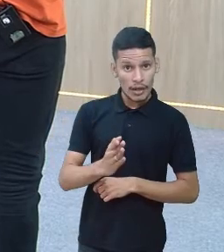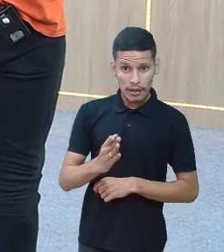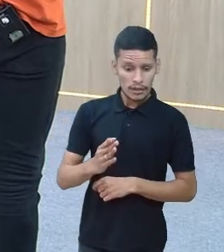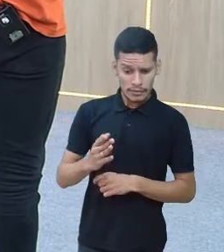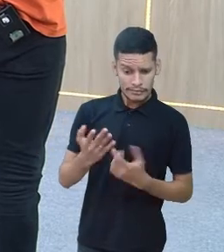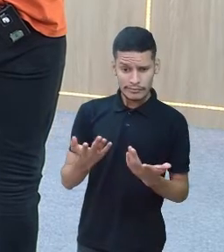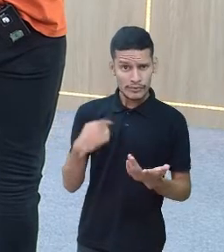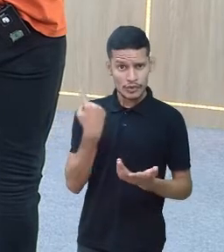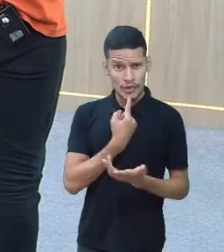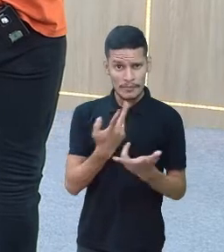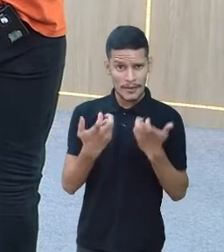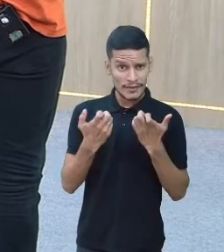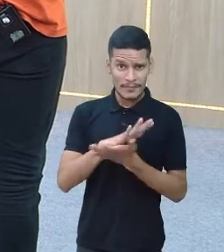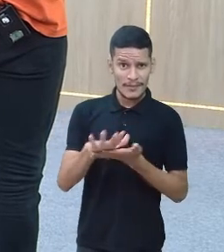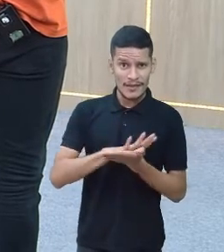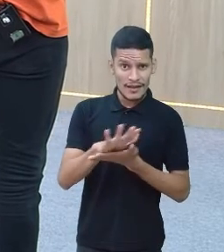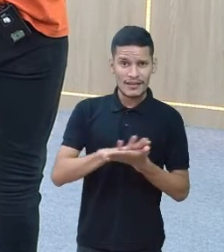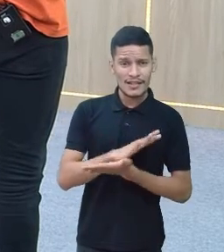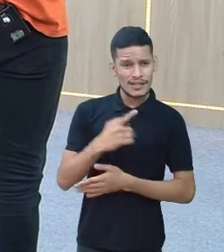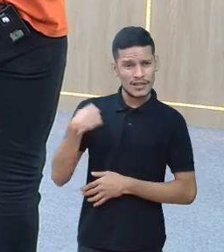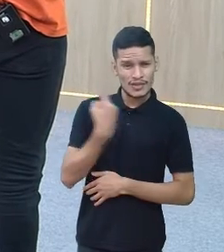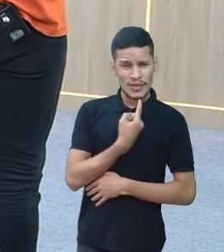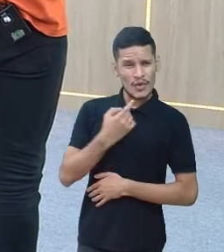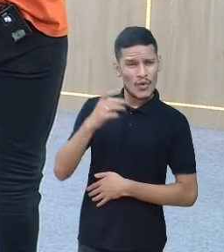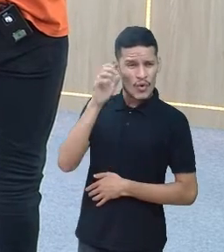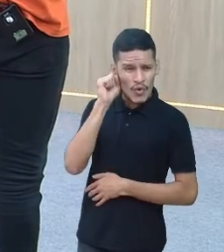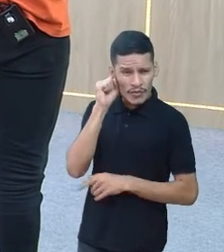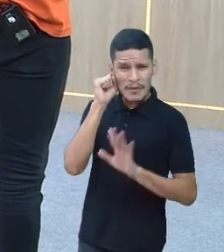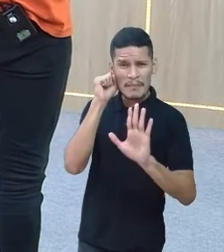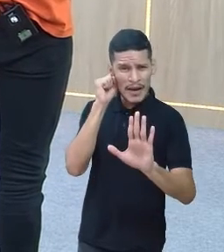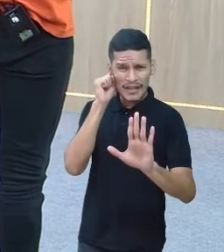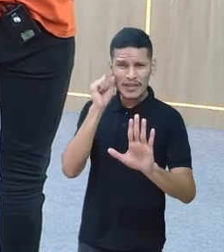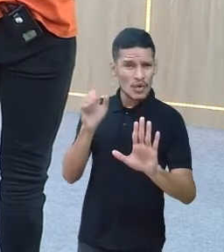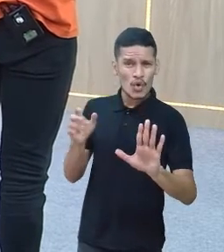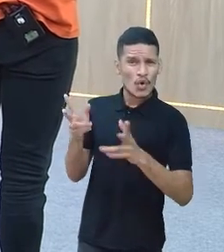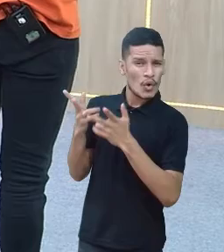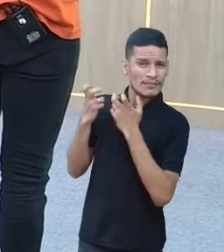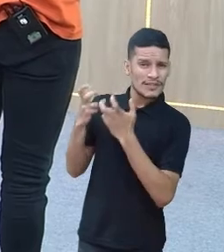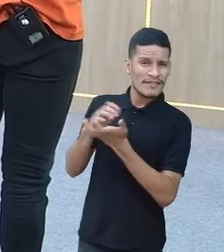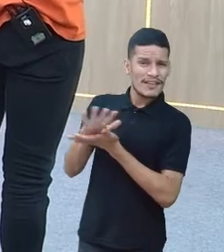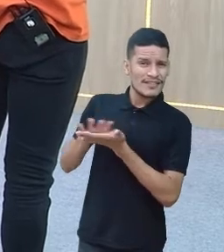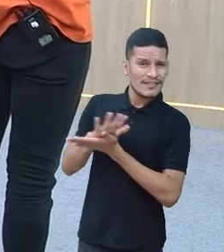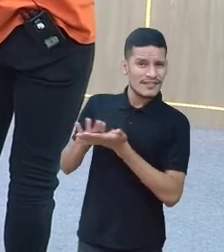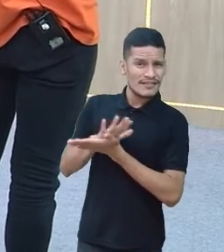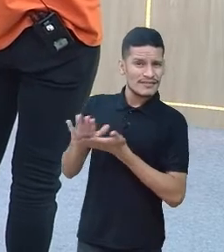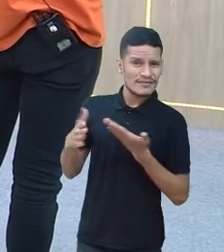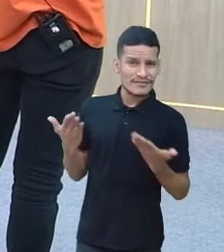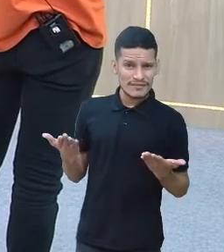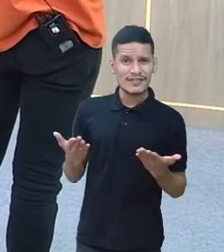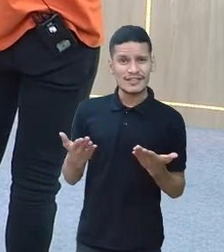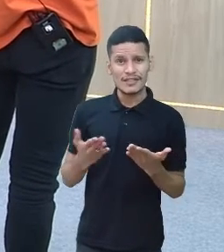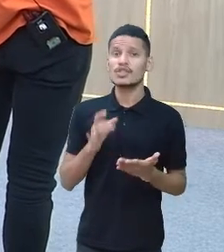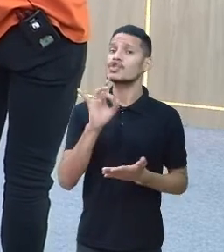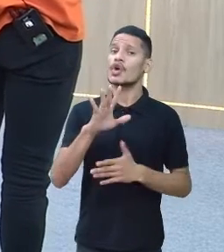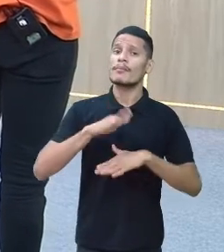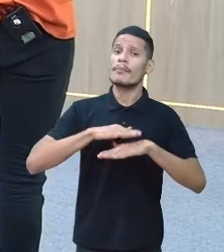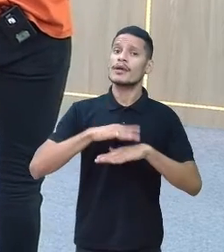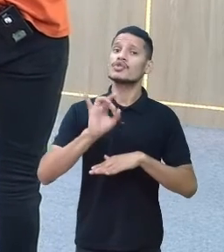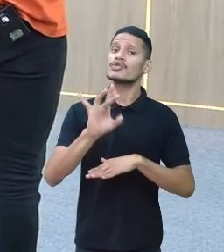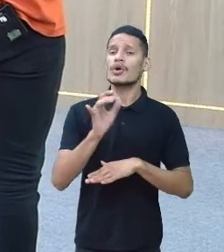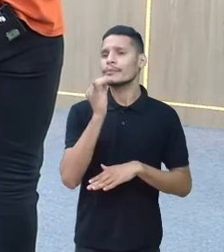até despercebido, assim, a gente escuta as coisas, mas não dá tanta atenção ao sentido da audição, né? A não ser, às vezes, quando a gente está